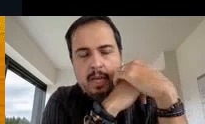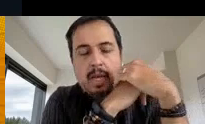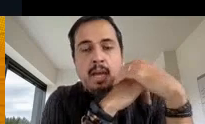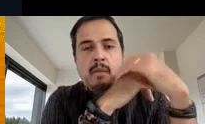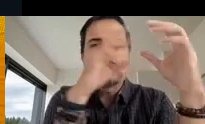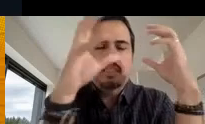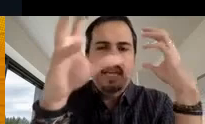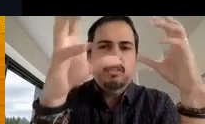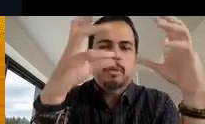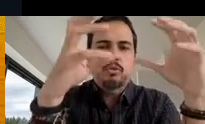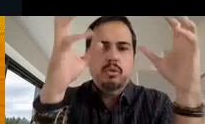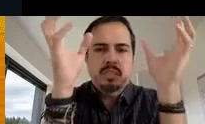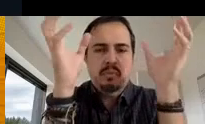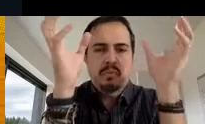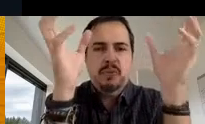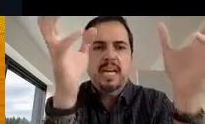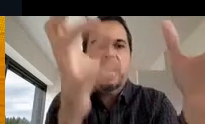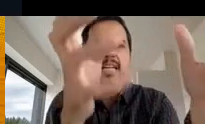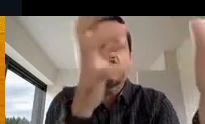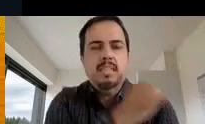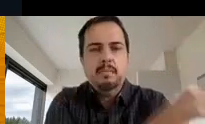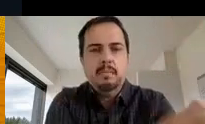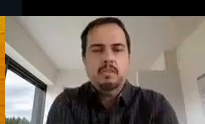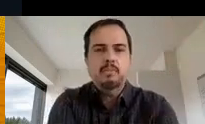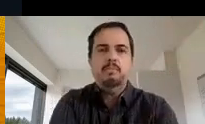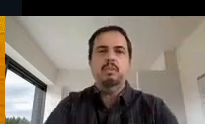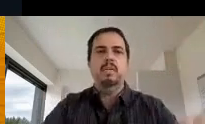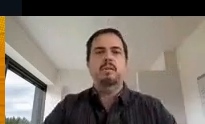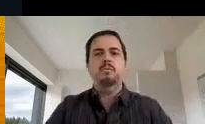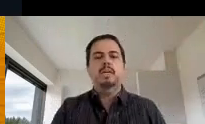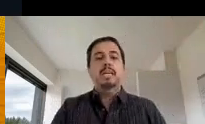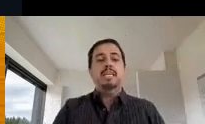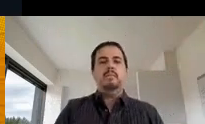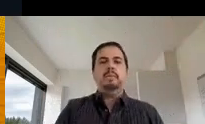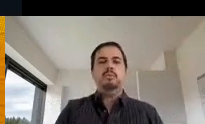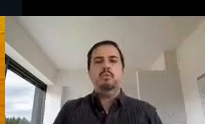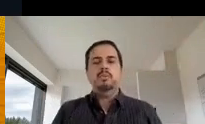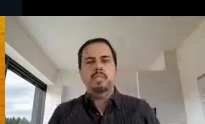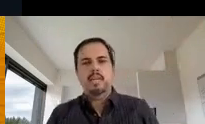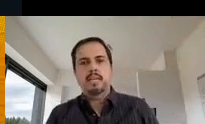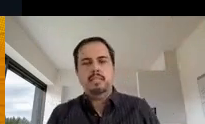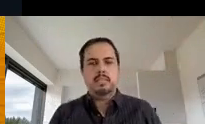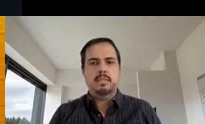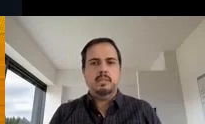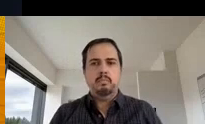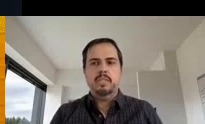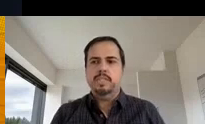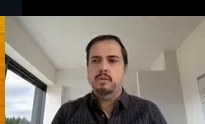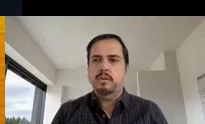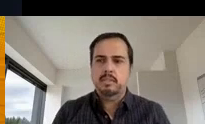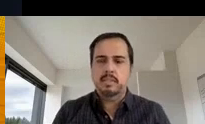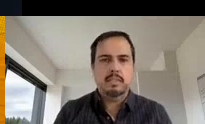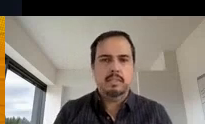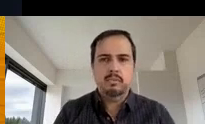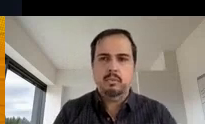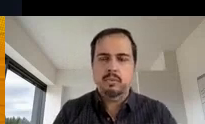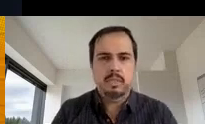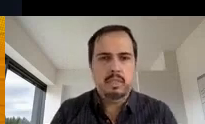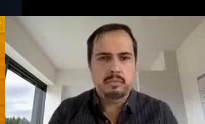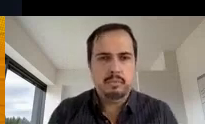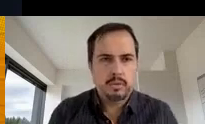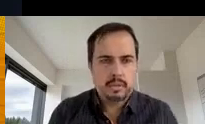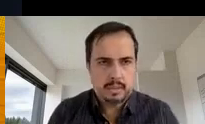proação. Mas tem as pessoas que são fincadas em determinado modelo e tem pessoas que têm aquela síndrome de que eu